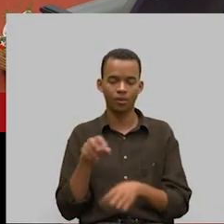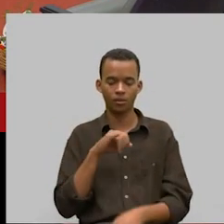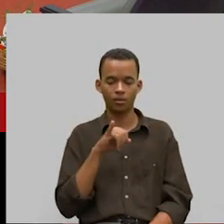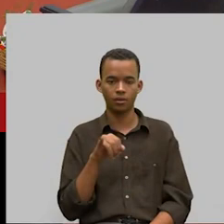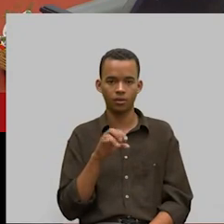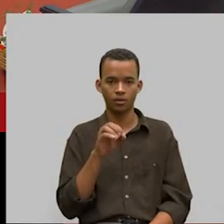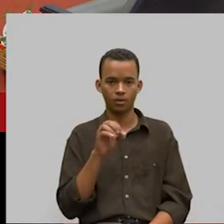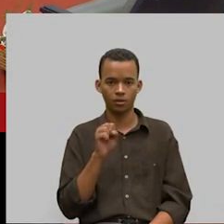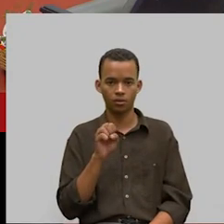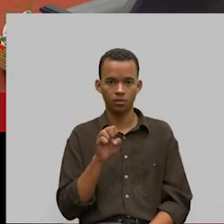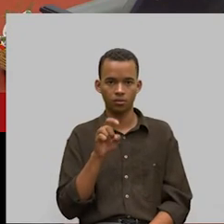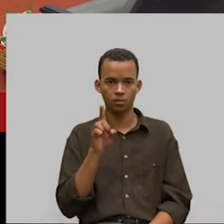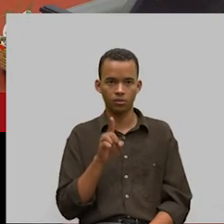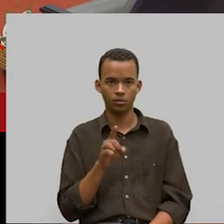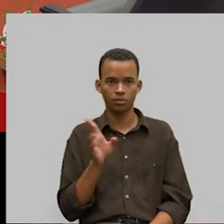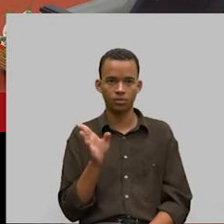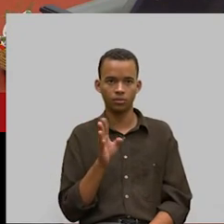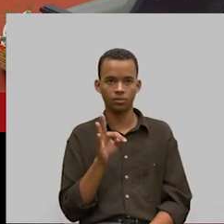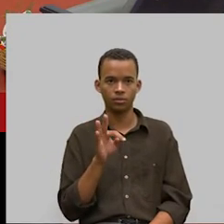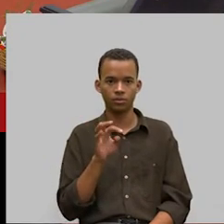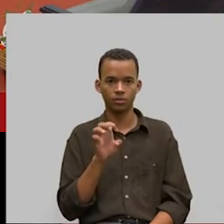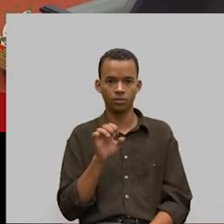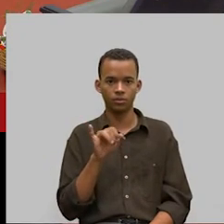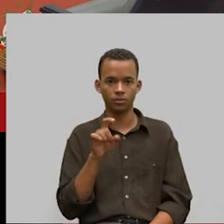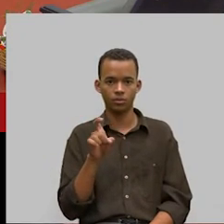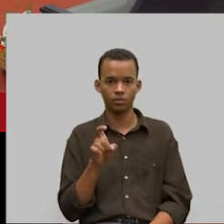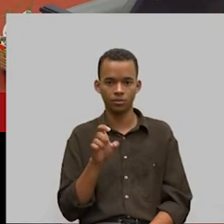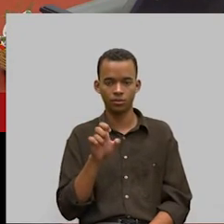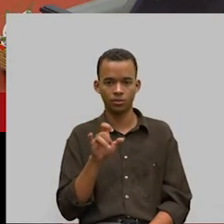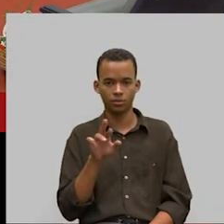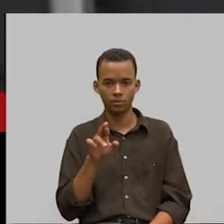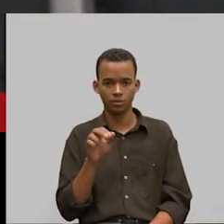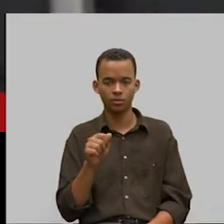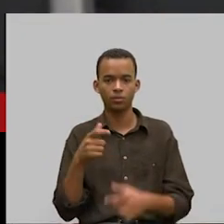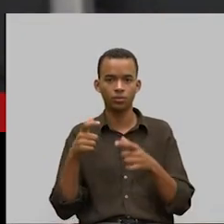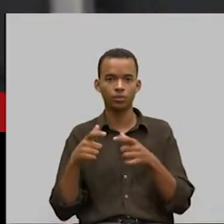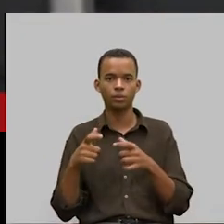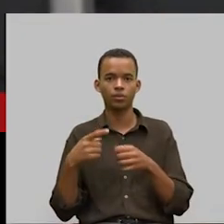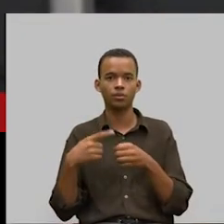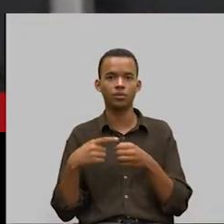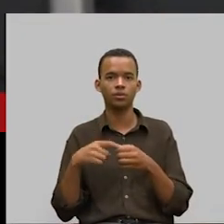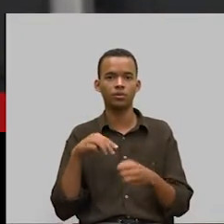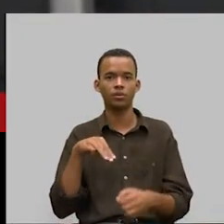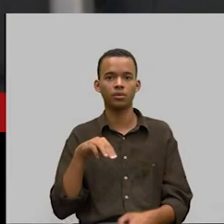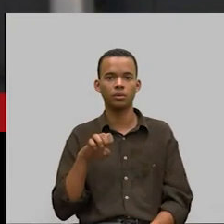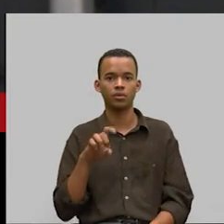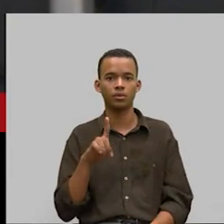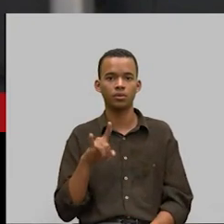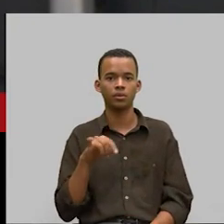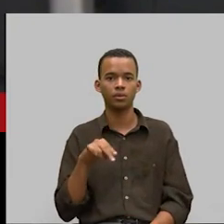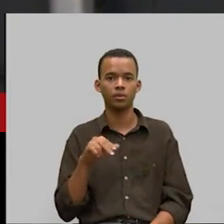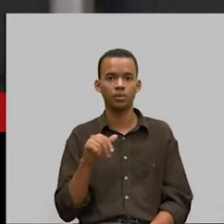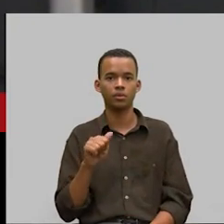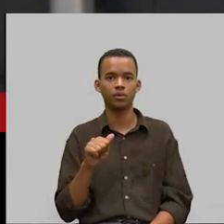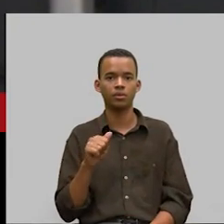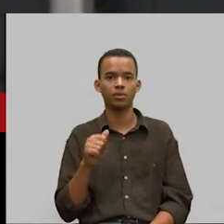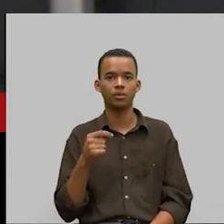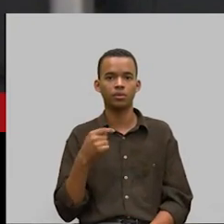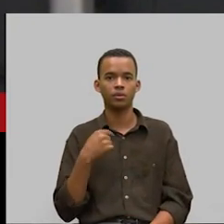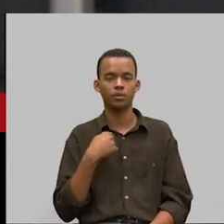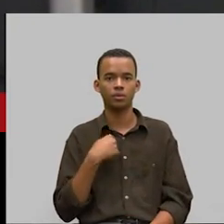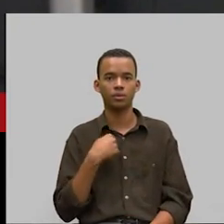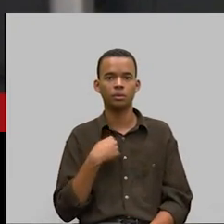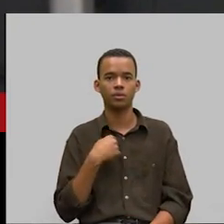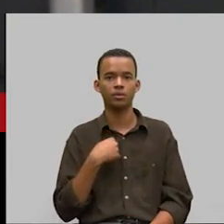assentado na fazenda surpresa em Medina a honra de ter seu neto